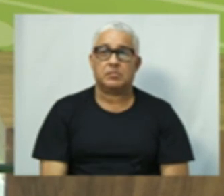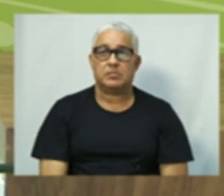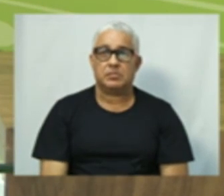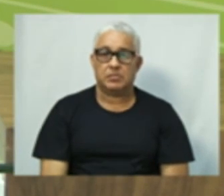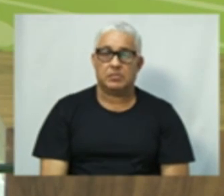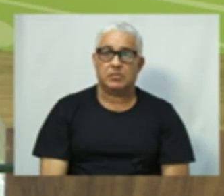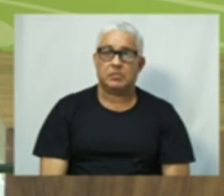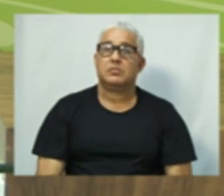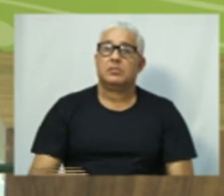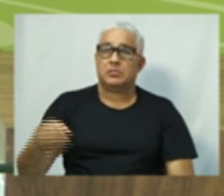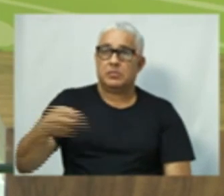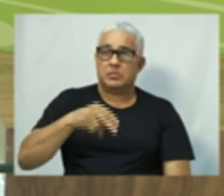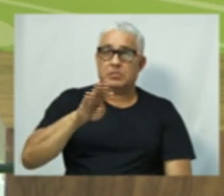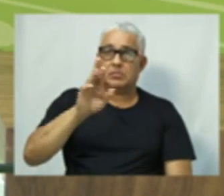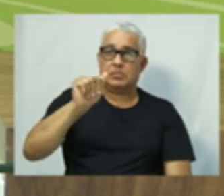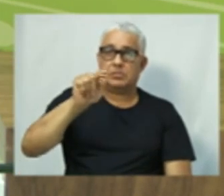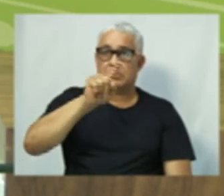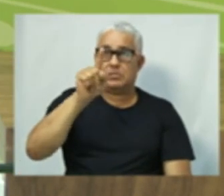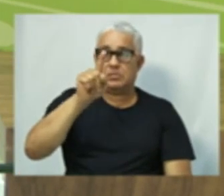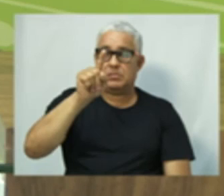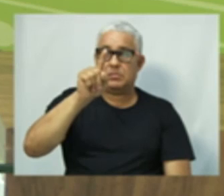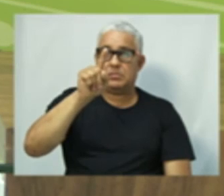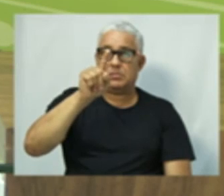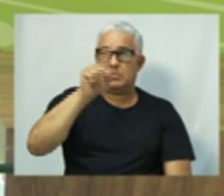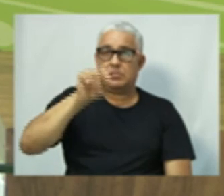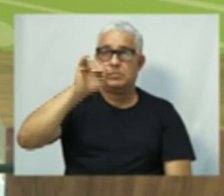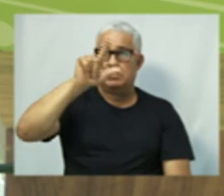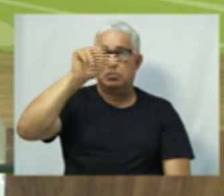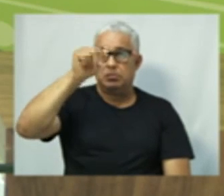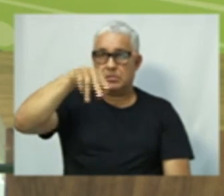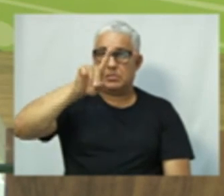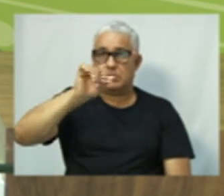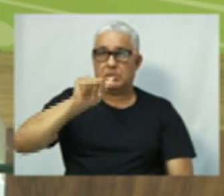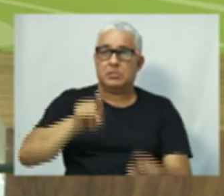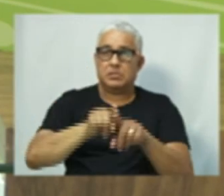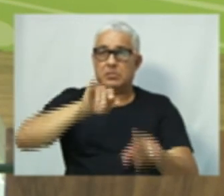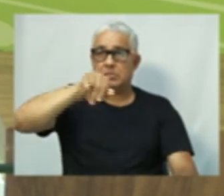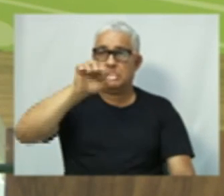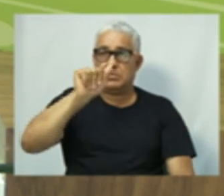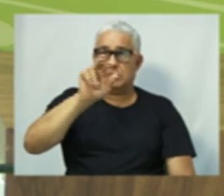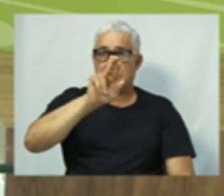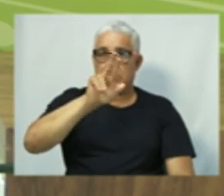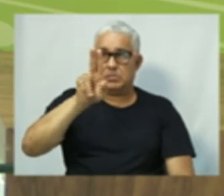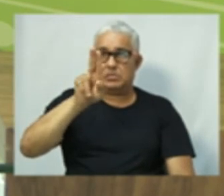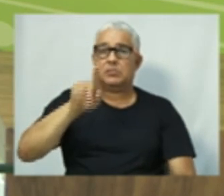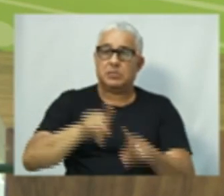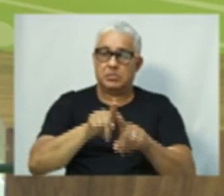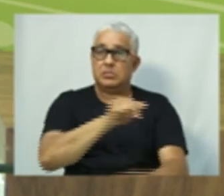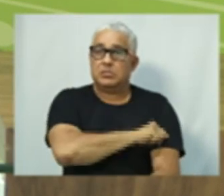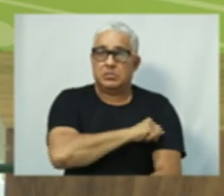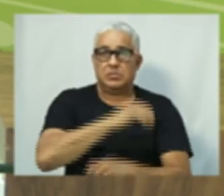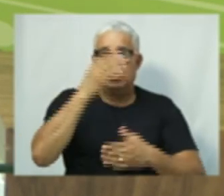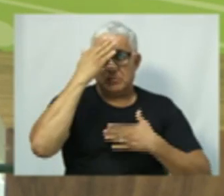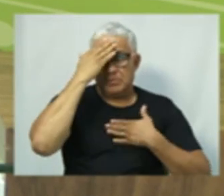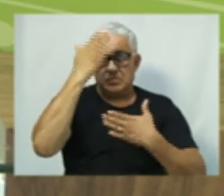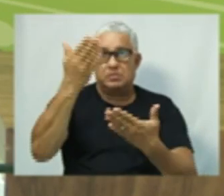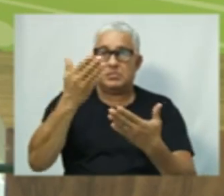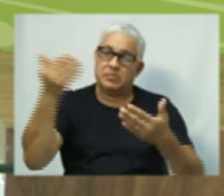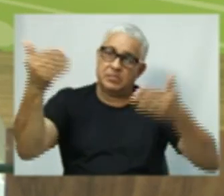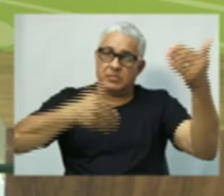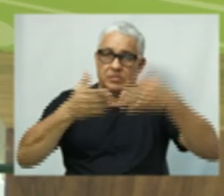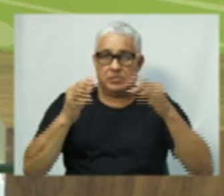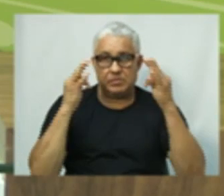de Nova Brasilândia, de Jaru. Teve uma grande participação dos alunos e nós agradecemos, né, a participação de